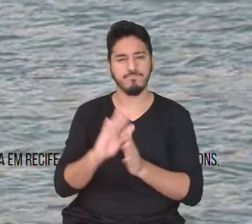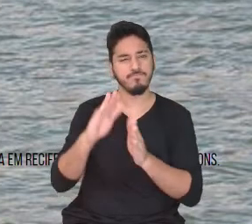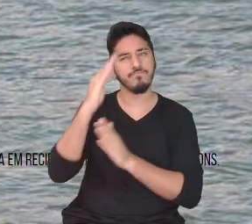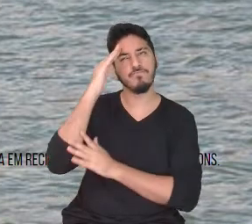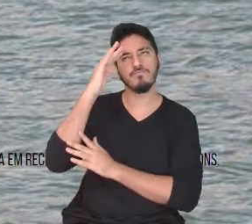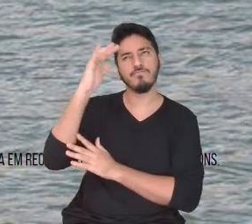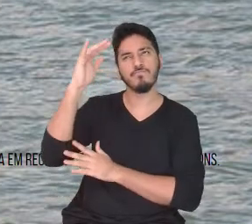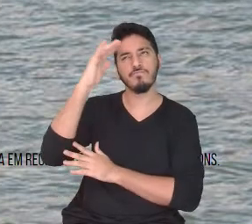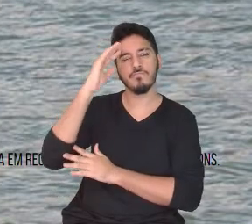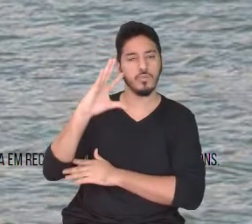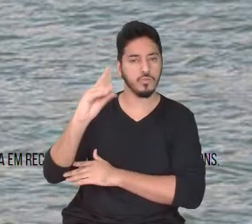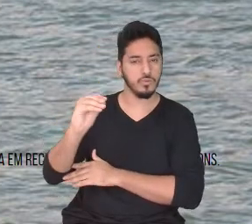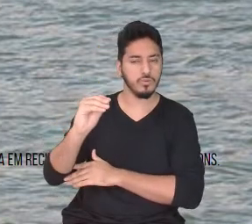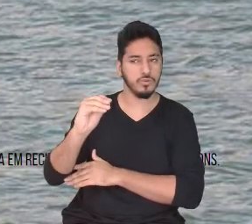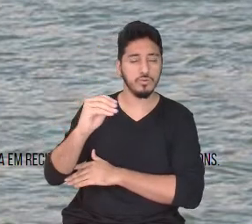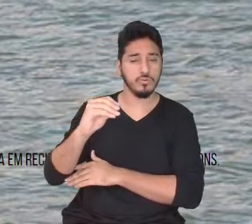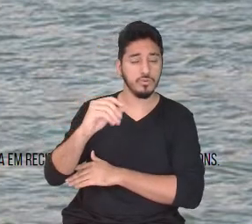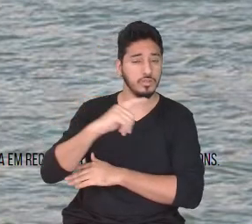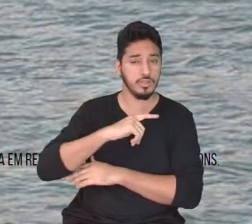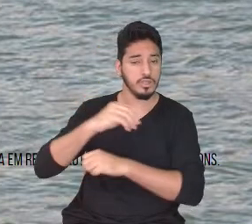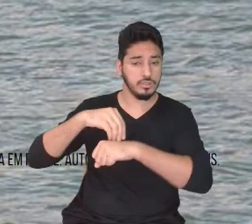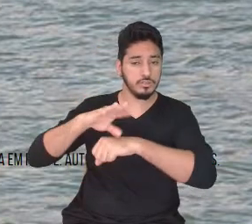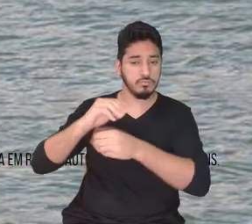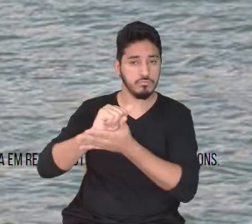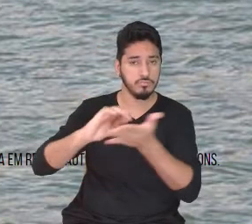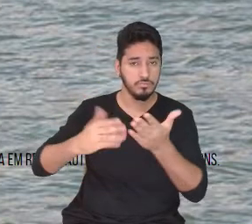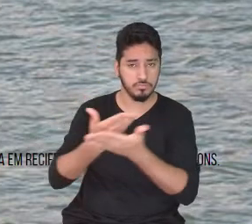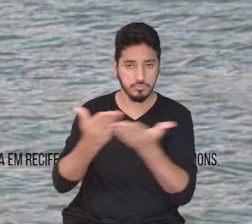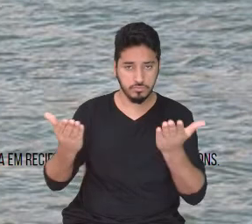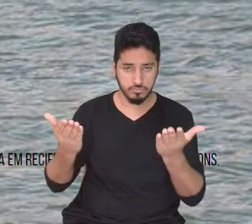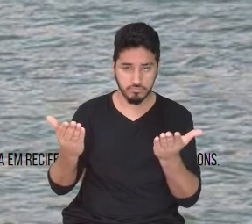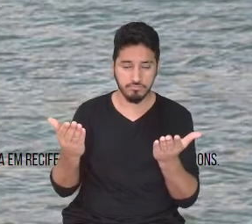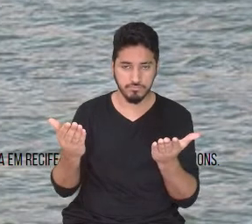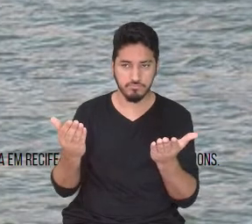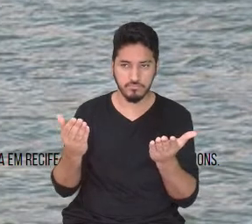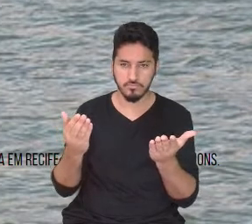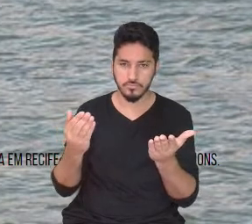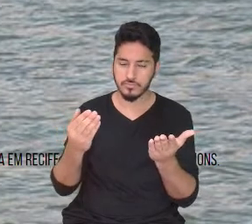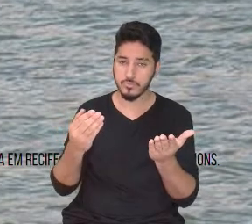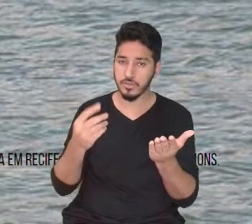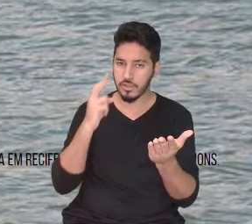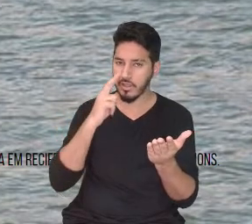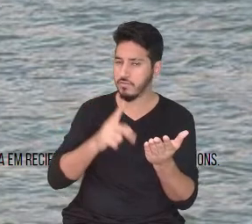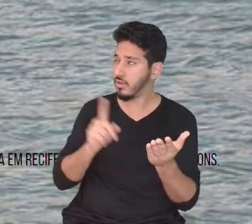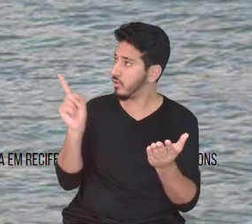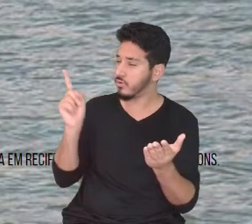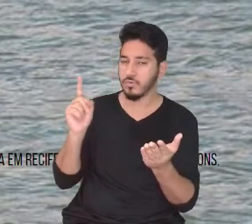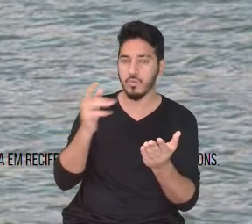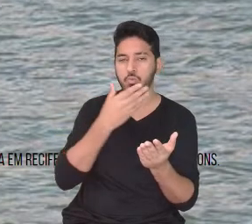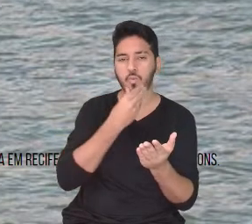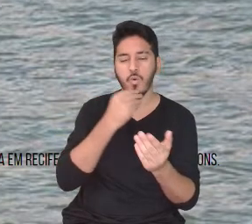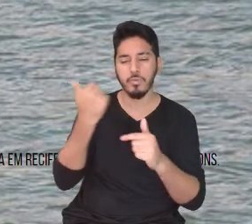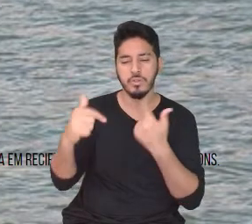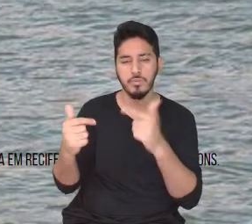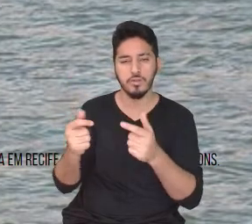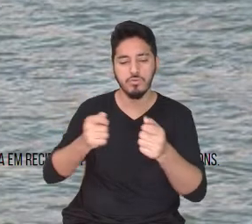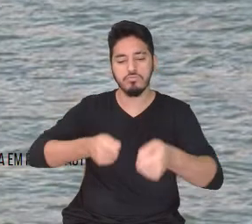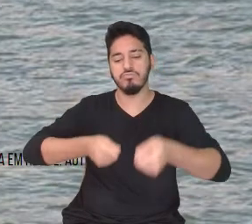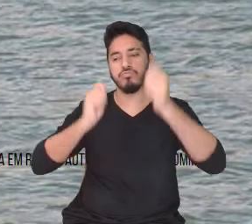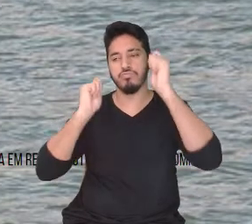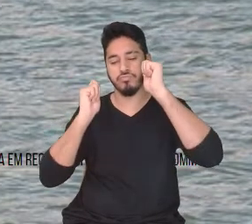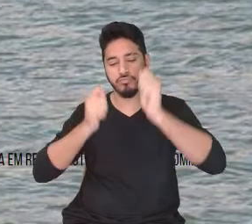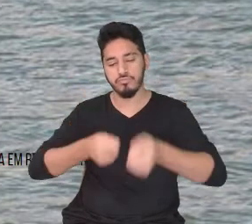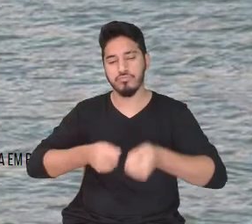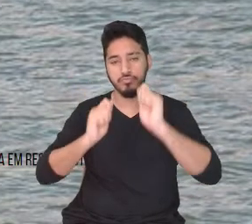Refletindo tudo isso, eu deixo para vocês essa sugestão de atividade, né? Estamos vendo aí um trabalhador pescando. Recife